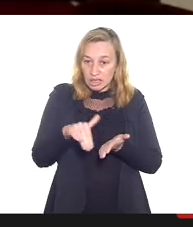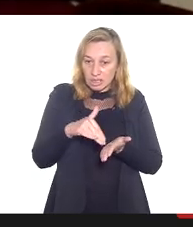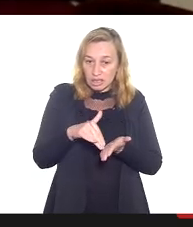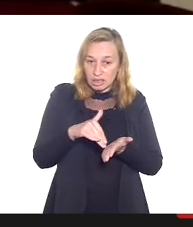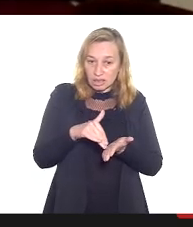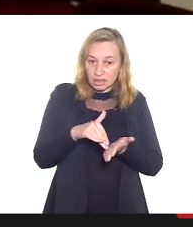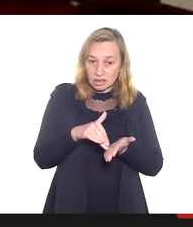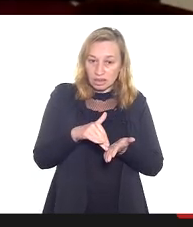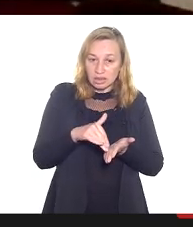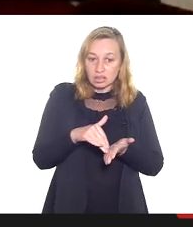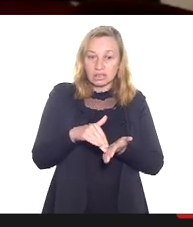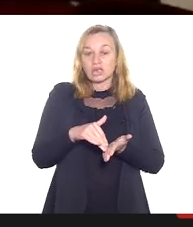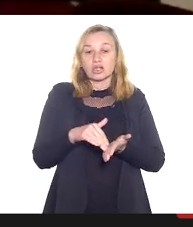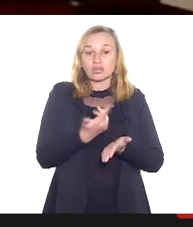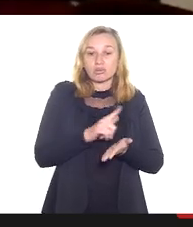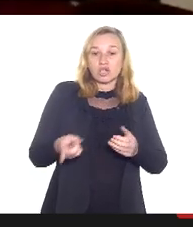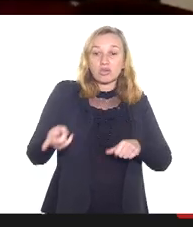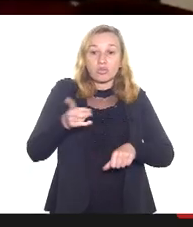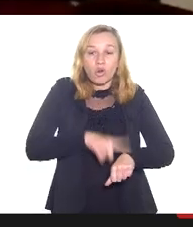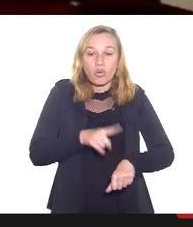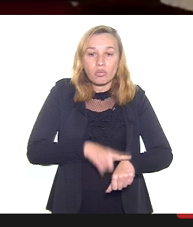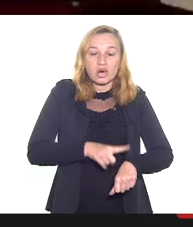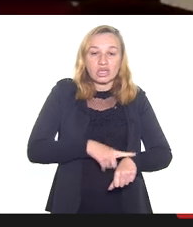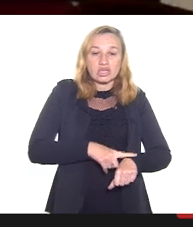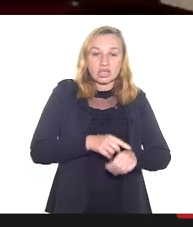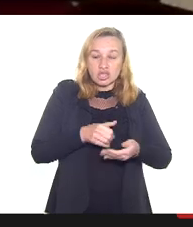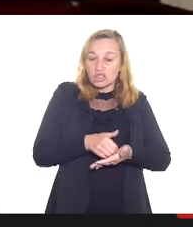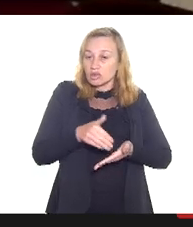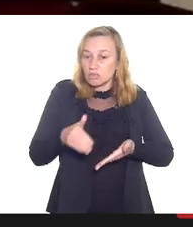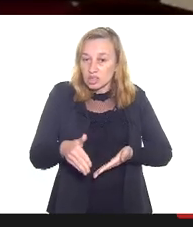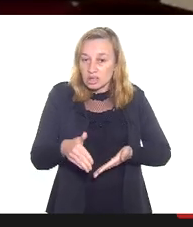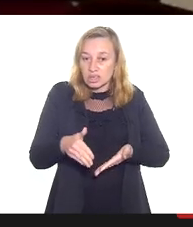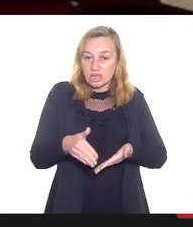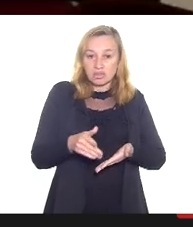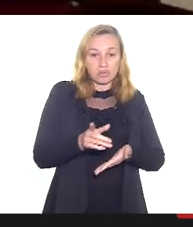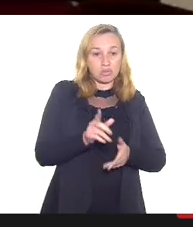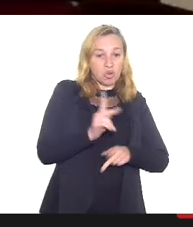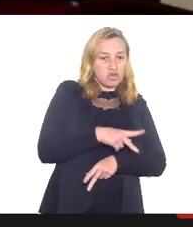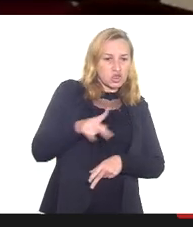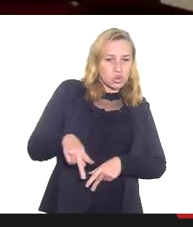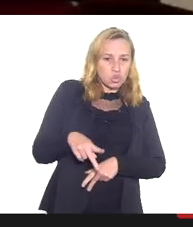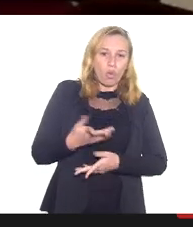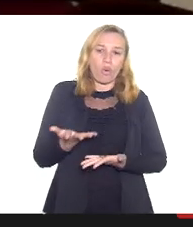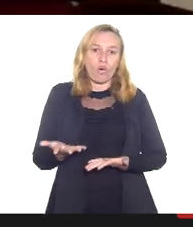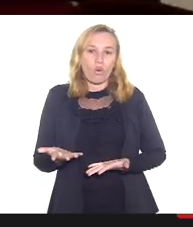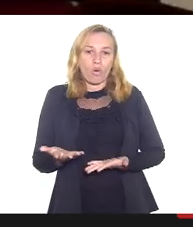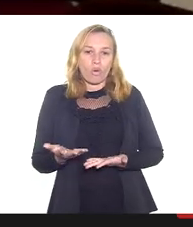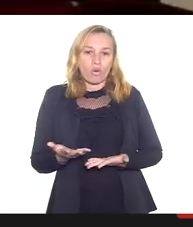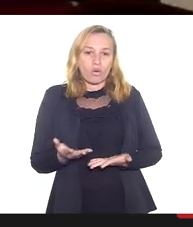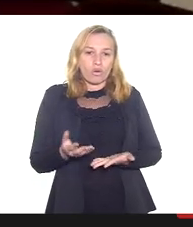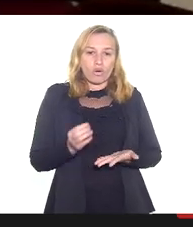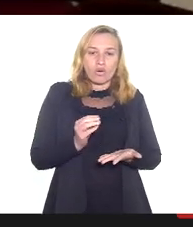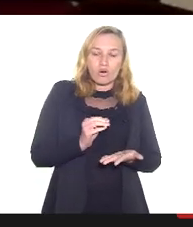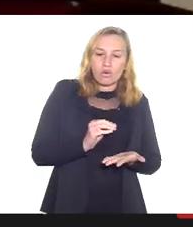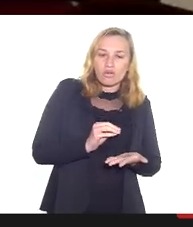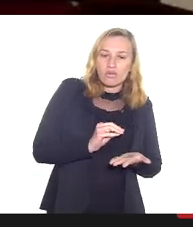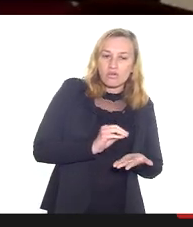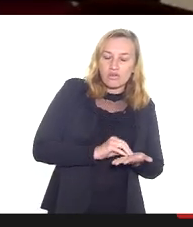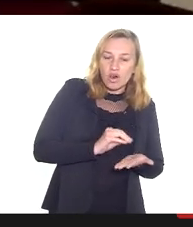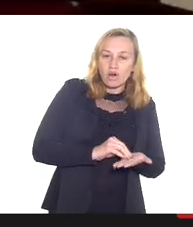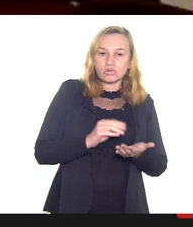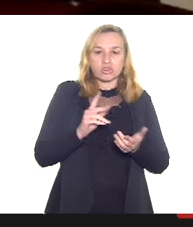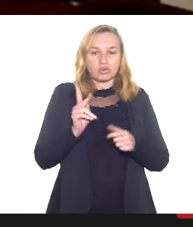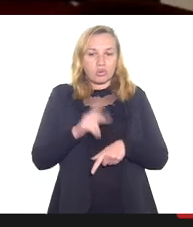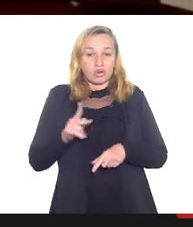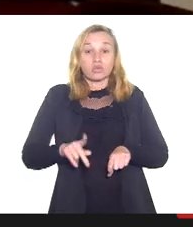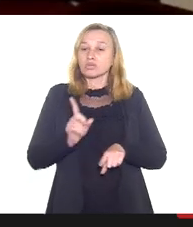em nenhum momento a intenção de dispensa de professores, de sobra de carga horária de professores.